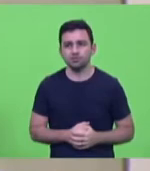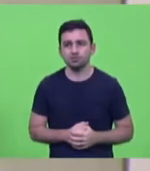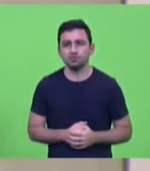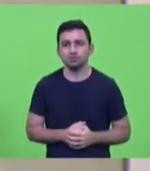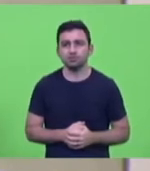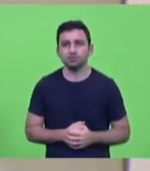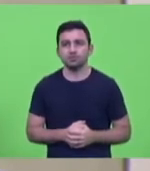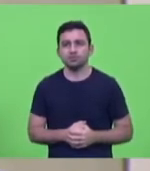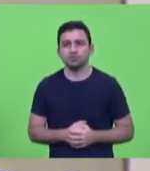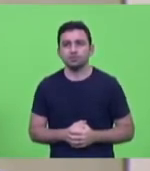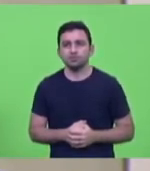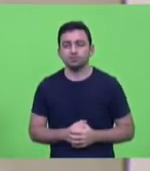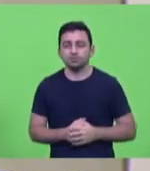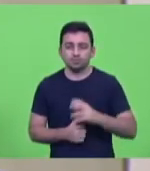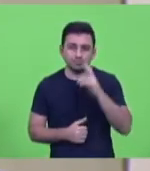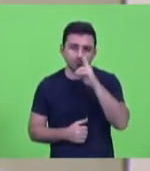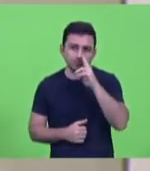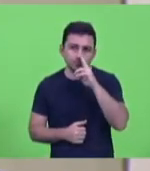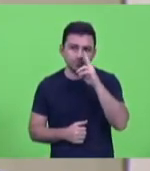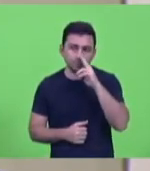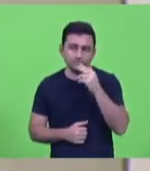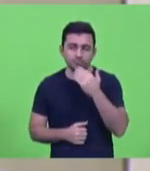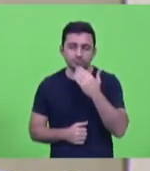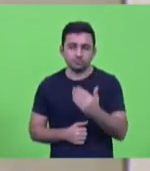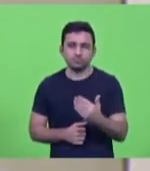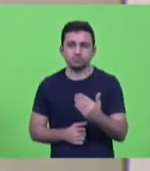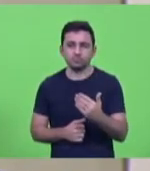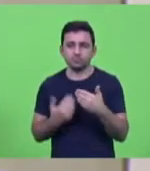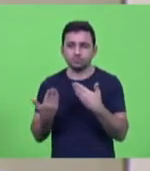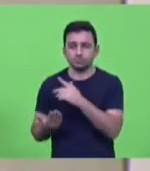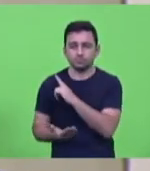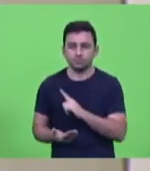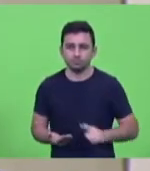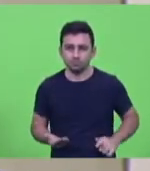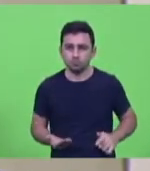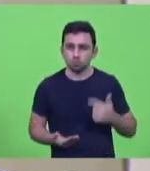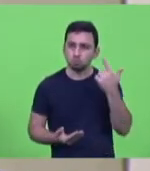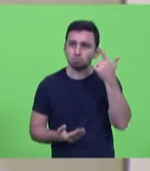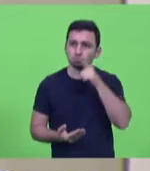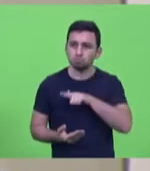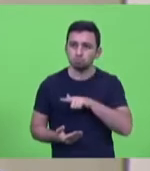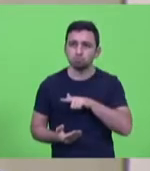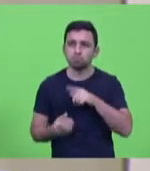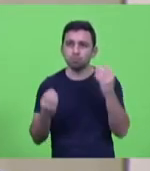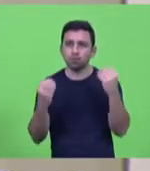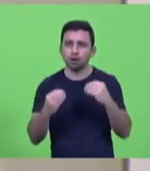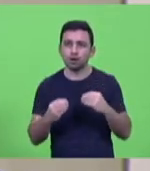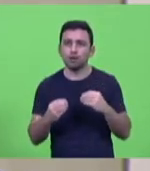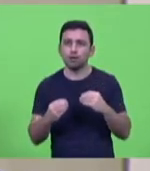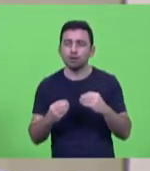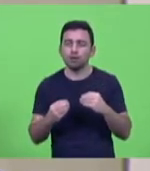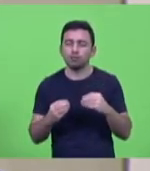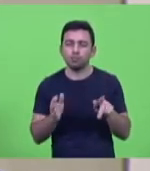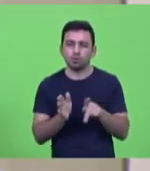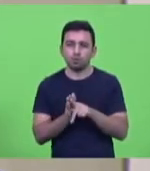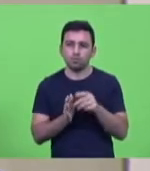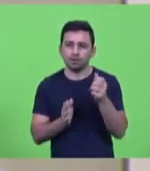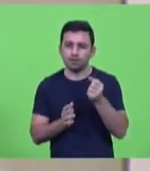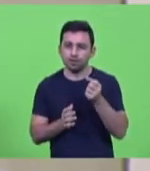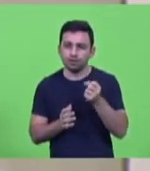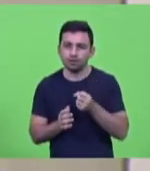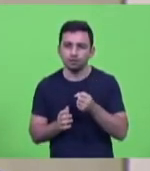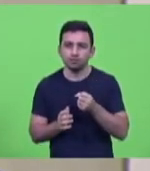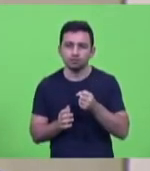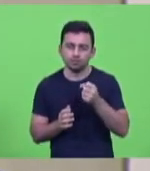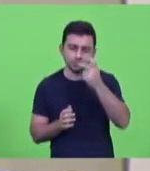Autor, deputado Nazareno Martins, manifestando apelo ao governador do Estado pela viabilização e instalação do Banco de Leite Humano junto ao Hospital Regional